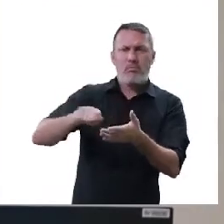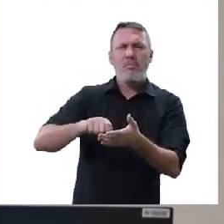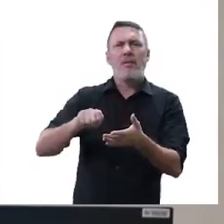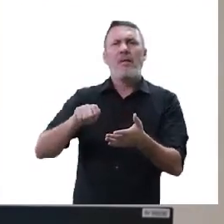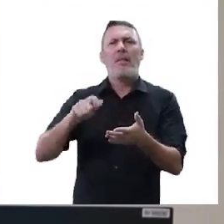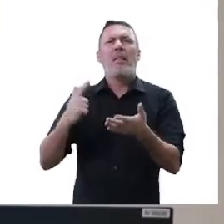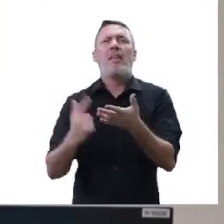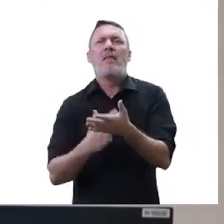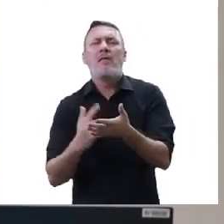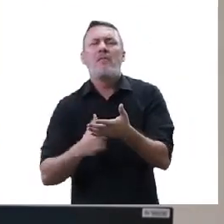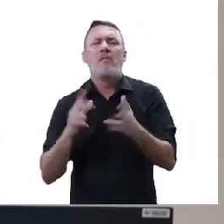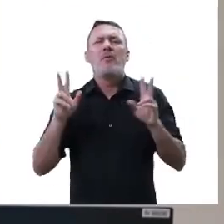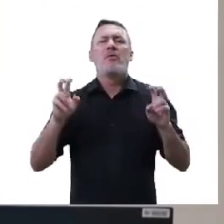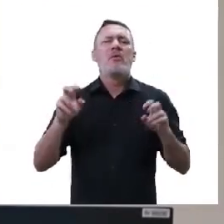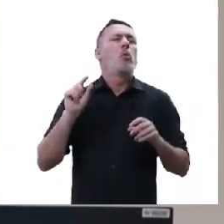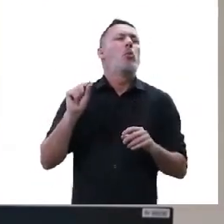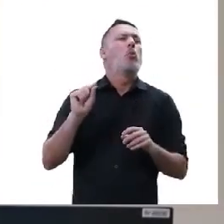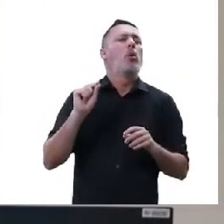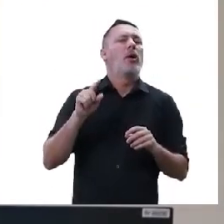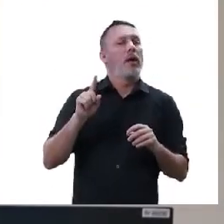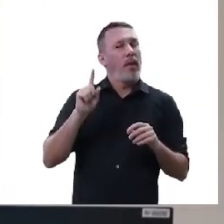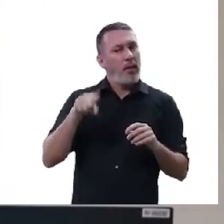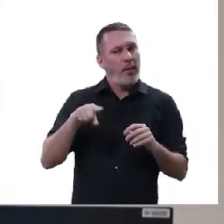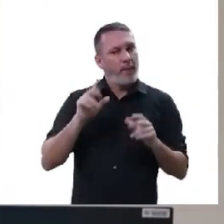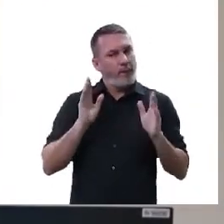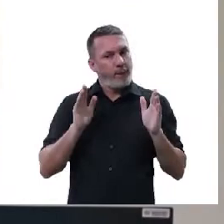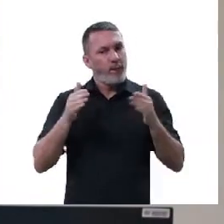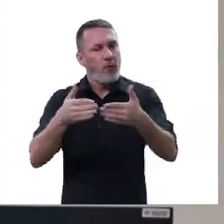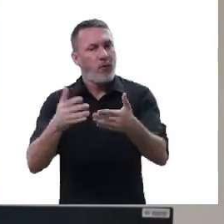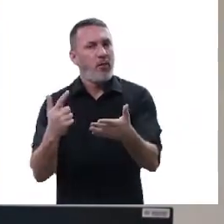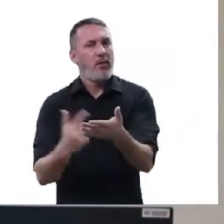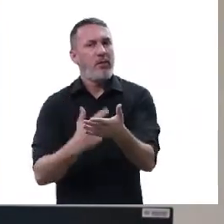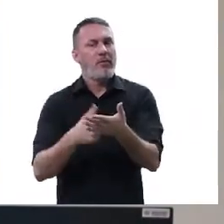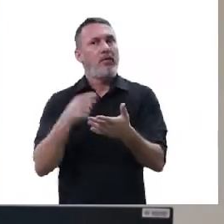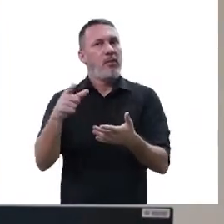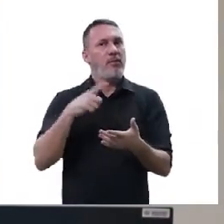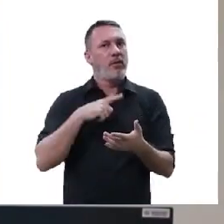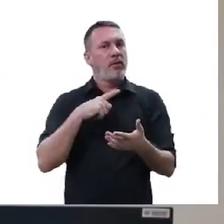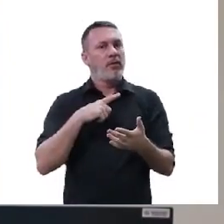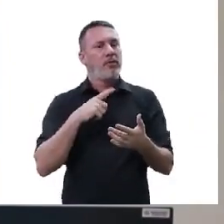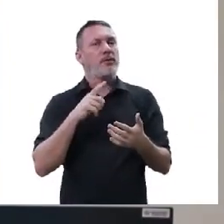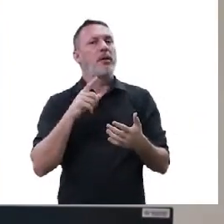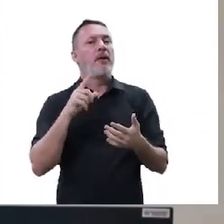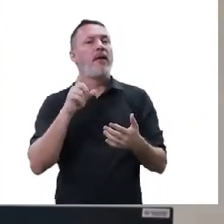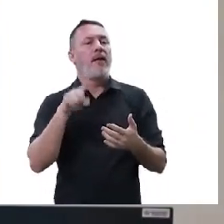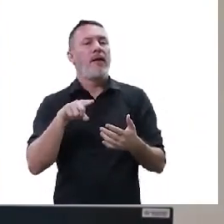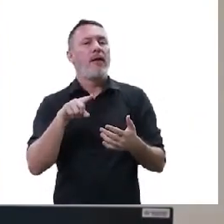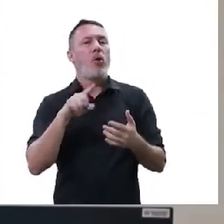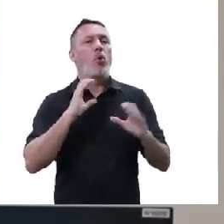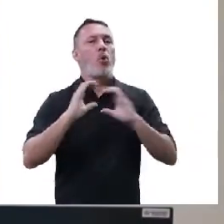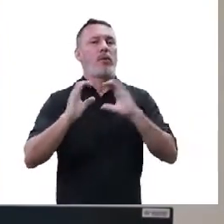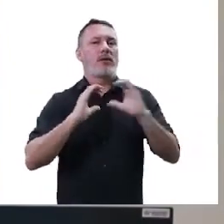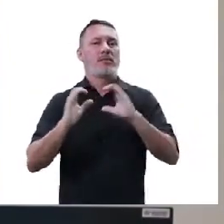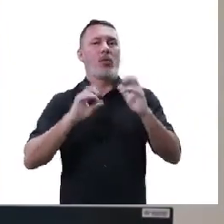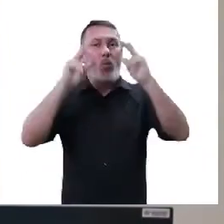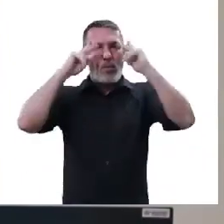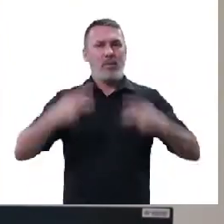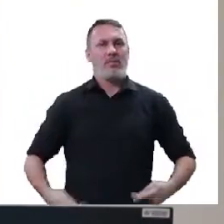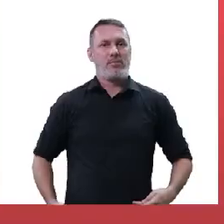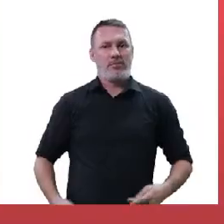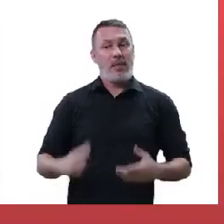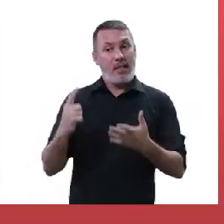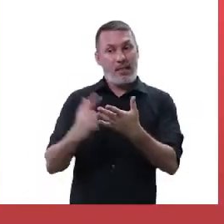vai tratar alguma coisa relativo, ele vai tratar assuntos relativos ao falar, à